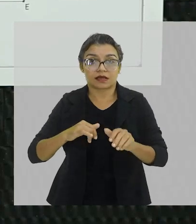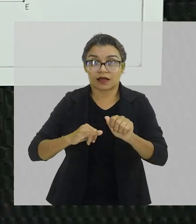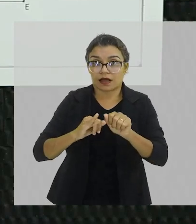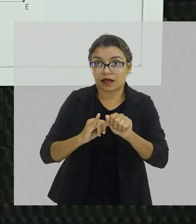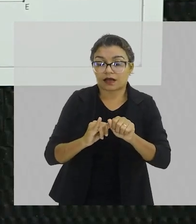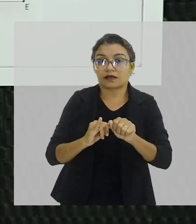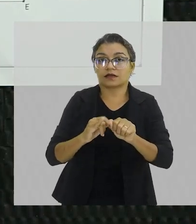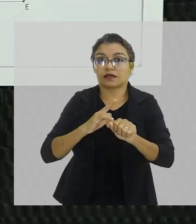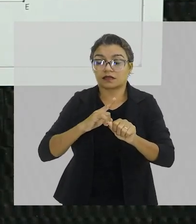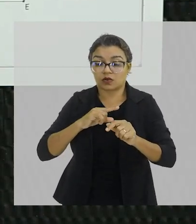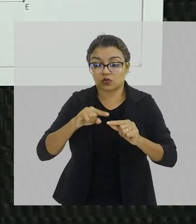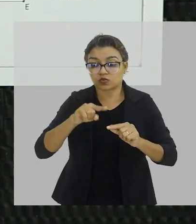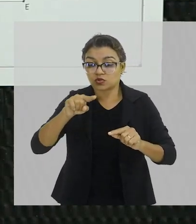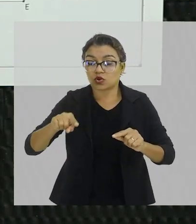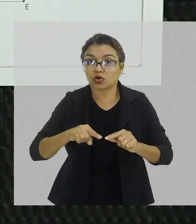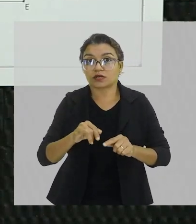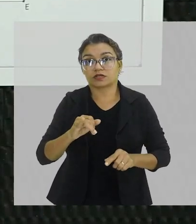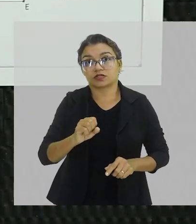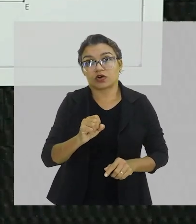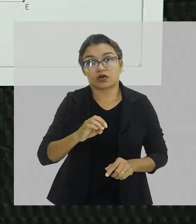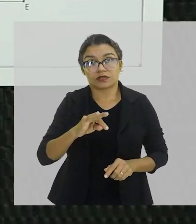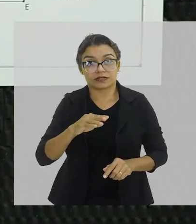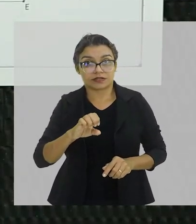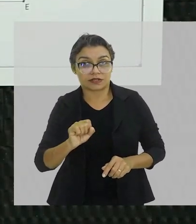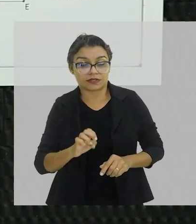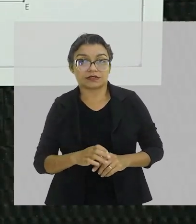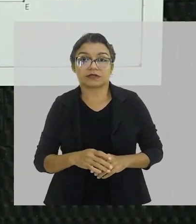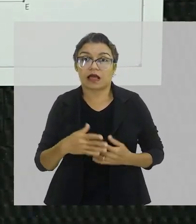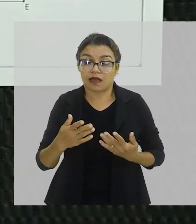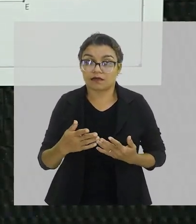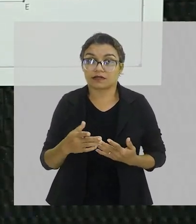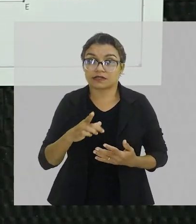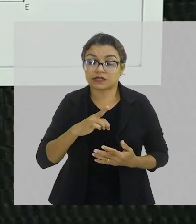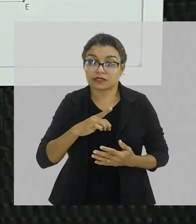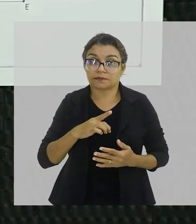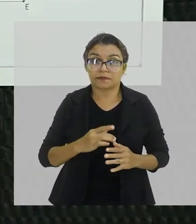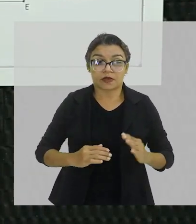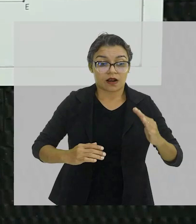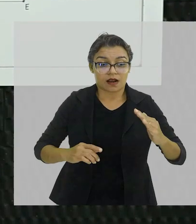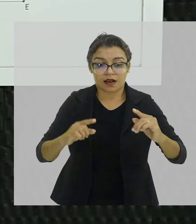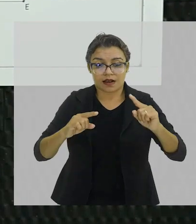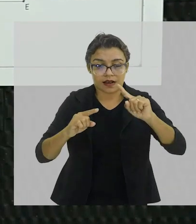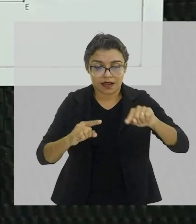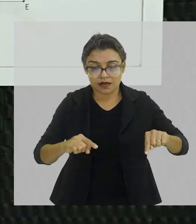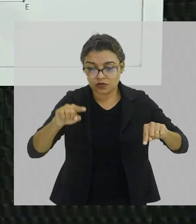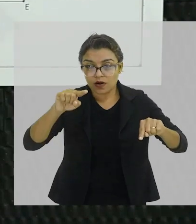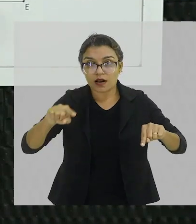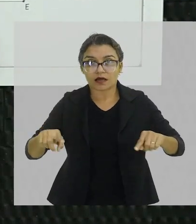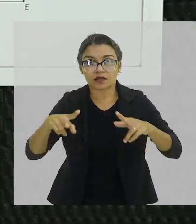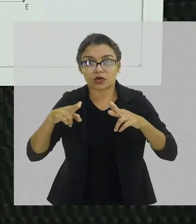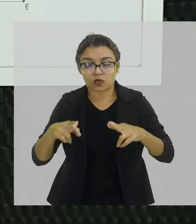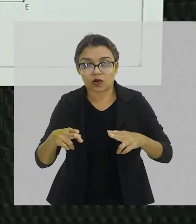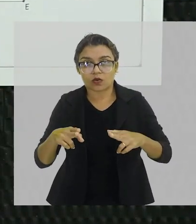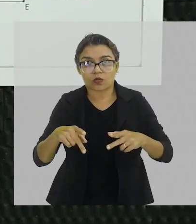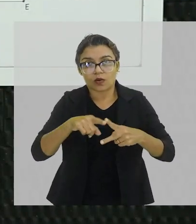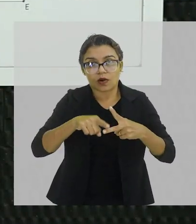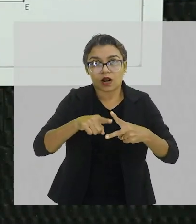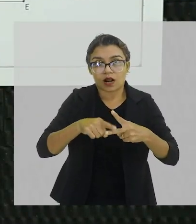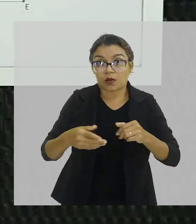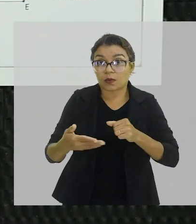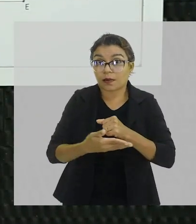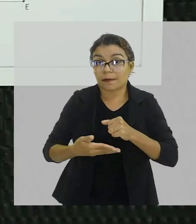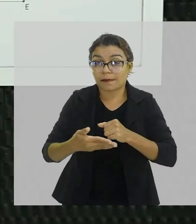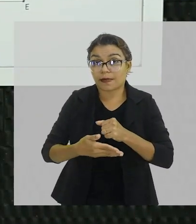triângulo isósceles? Essa propriedade ela é bastante importante, turminha. Se esses dois lados aqui são iguais, os ângulos da base, eles têm a